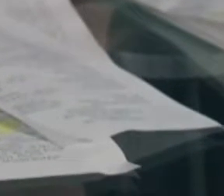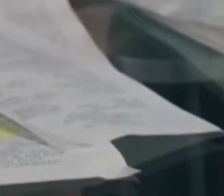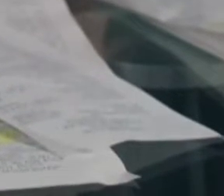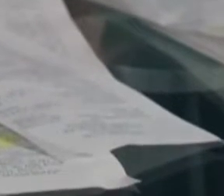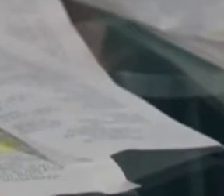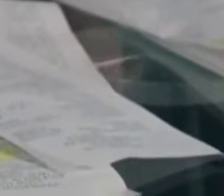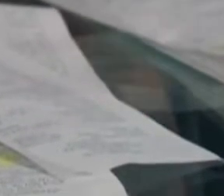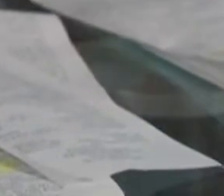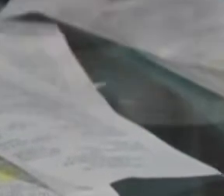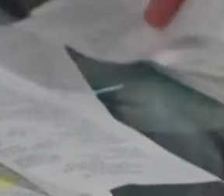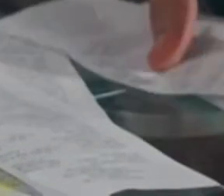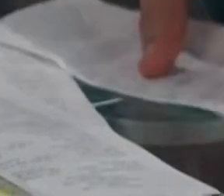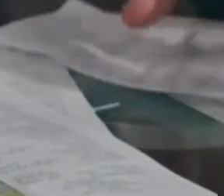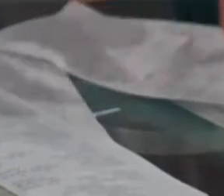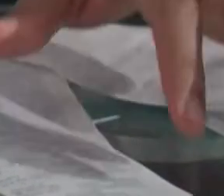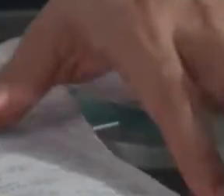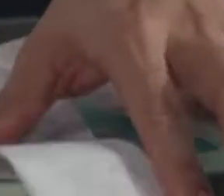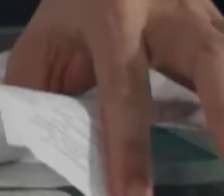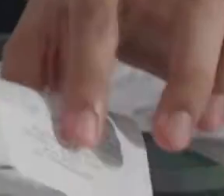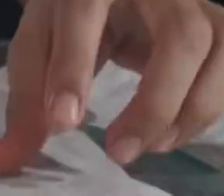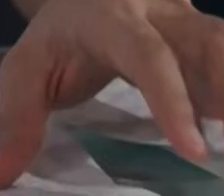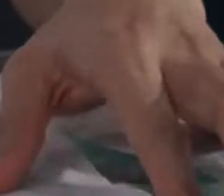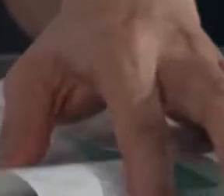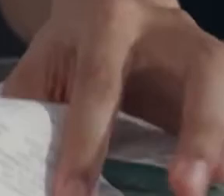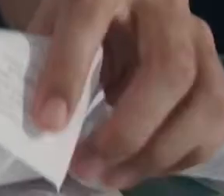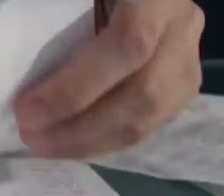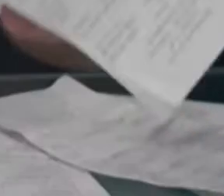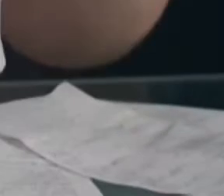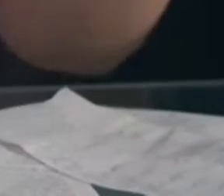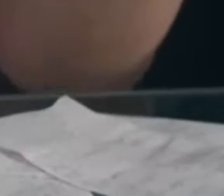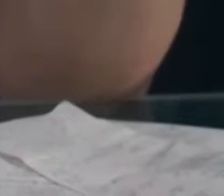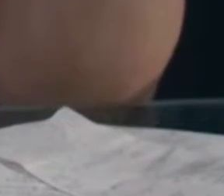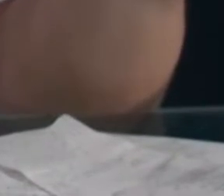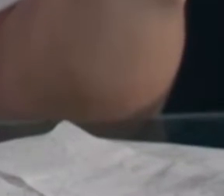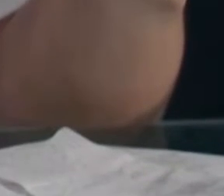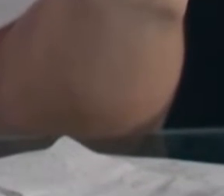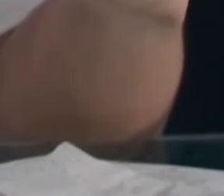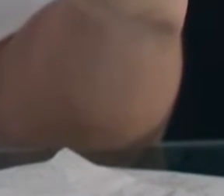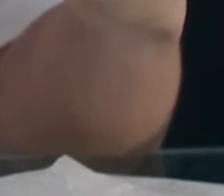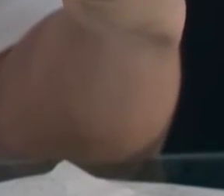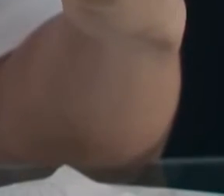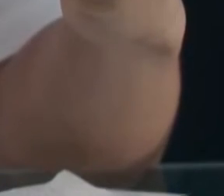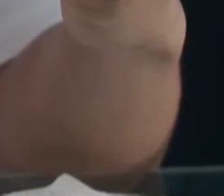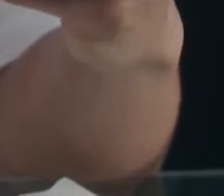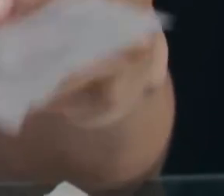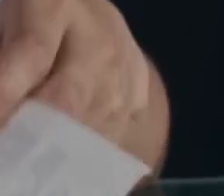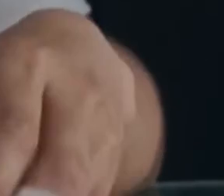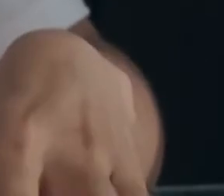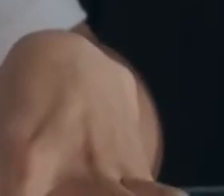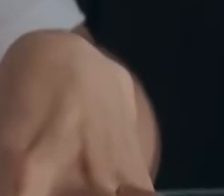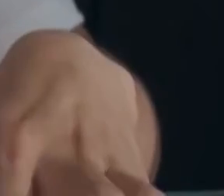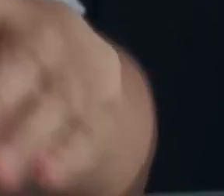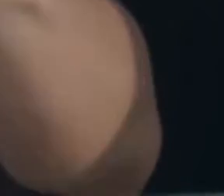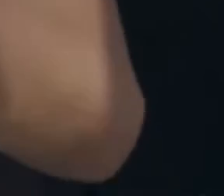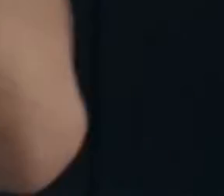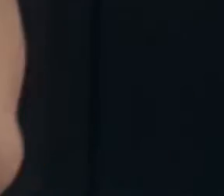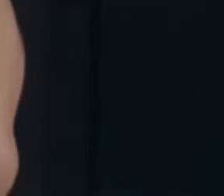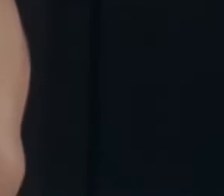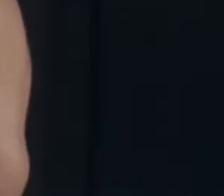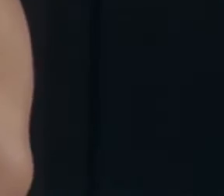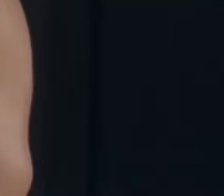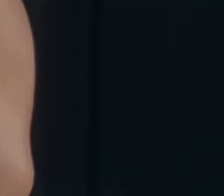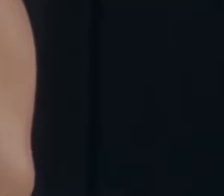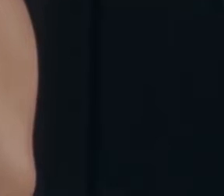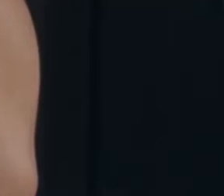deveria ter sido recolhido. Né? Enfim, esses são os que eu